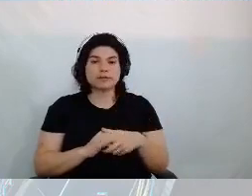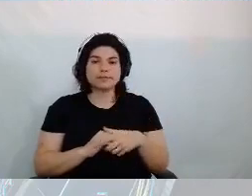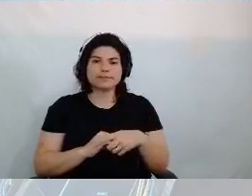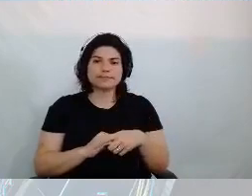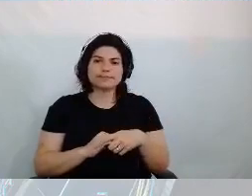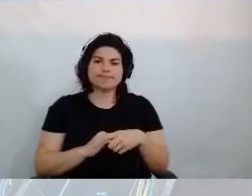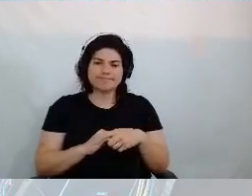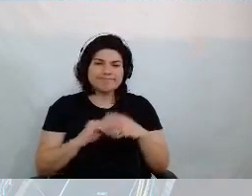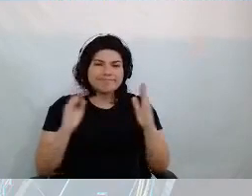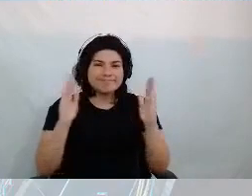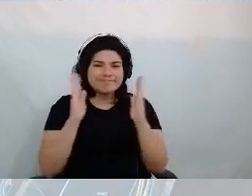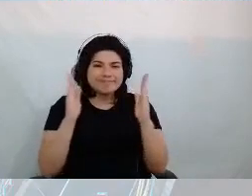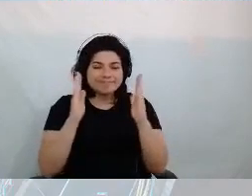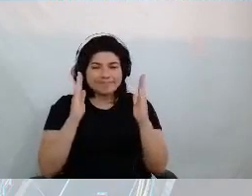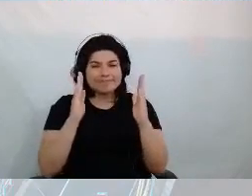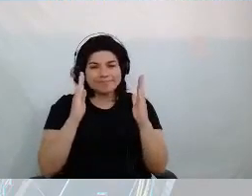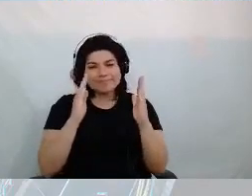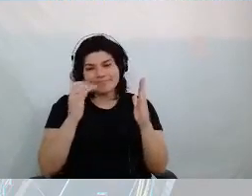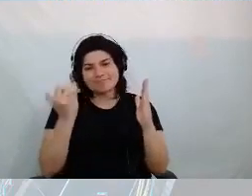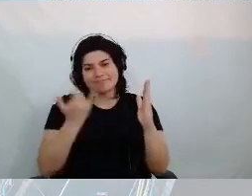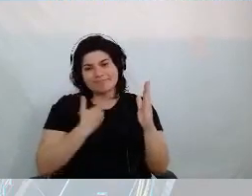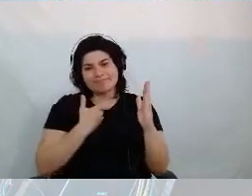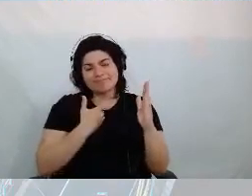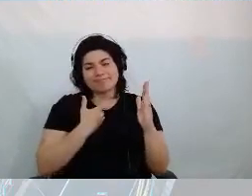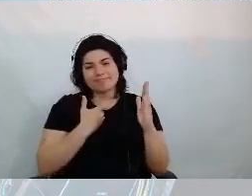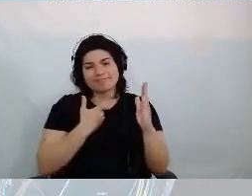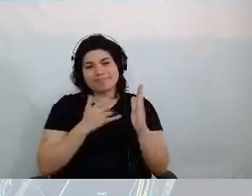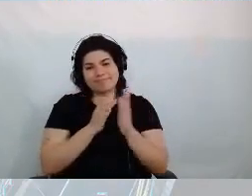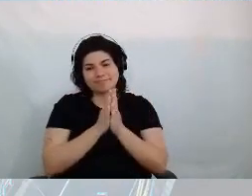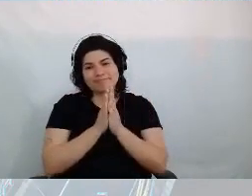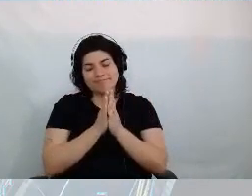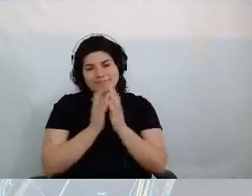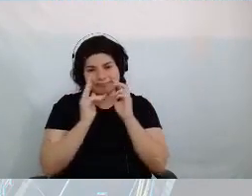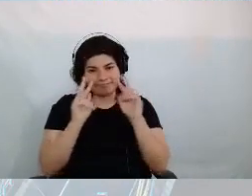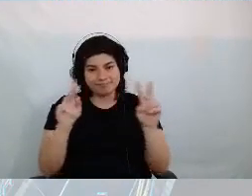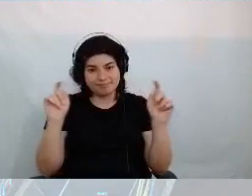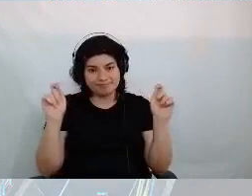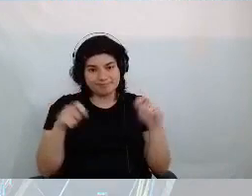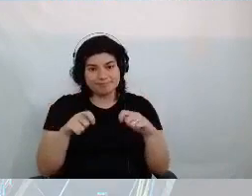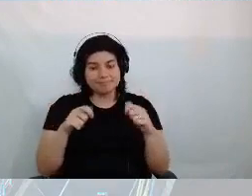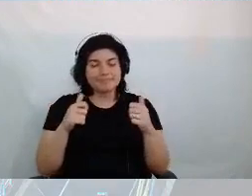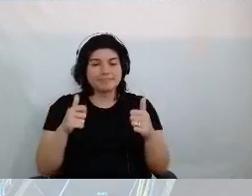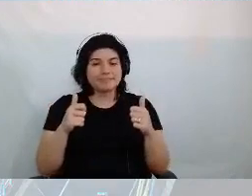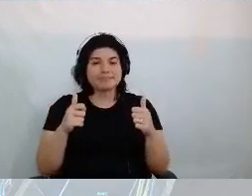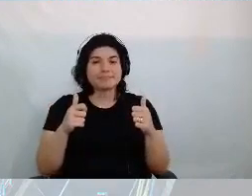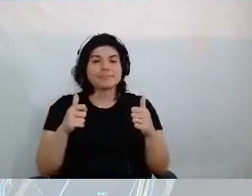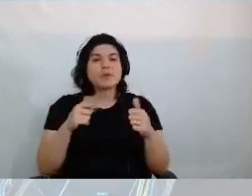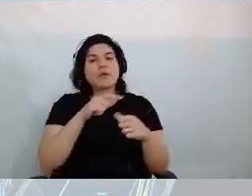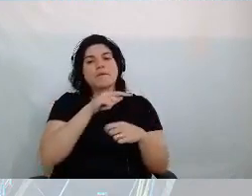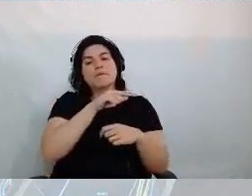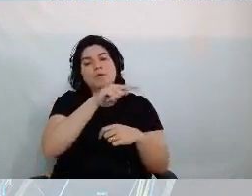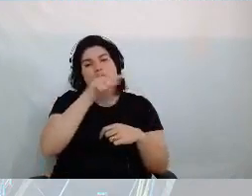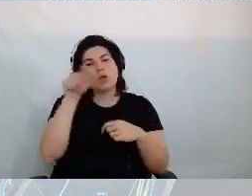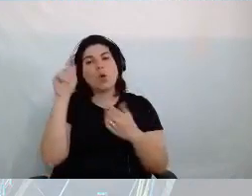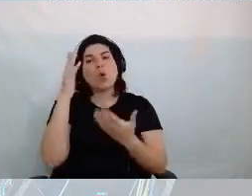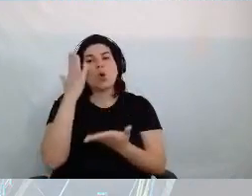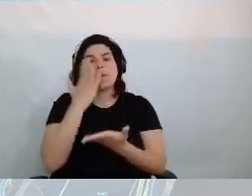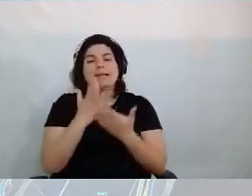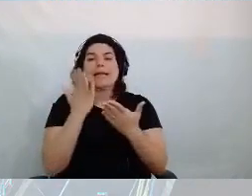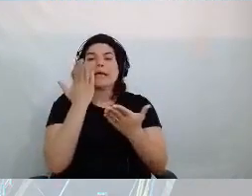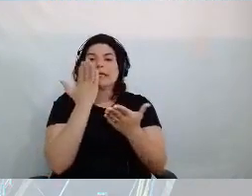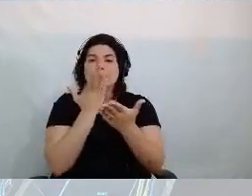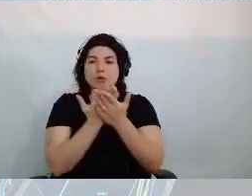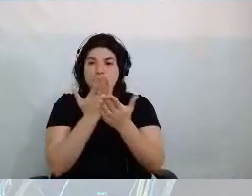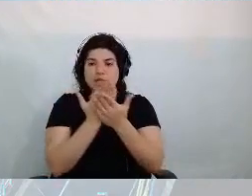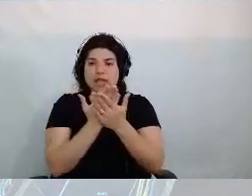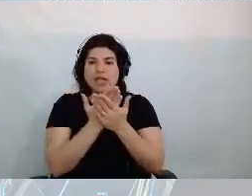Tá pequeno ainda, vocês me falam. Fala aí, Rui. Dá para ver? Quando você começar a estudar JMeter, você sempre vai